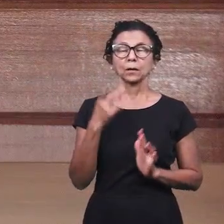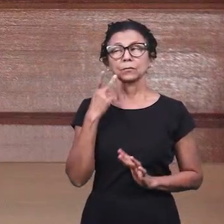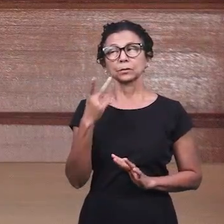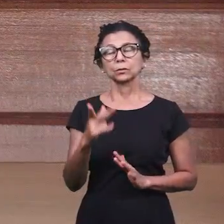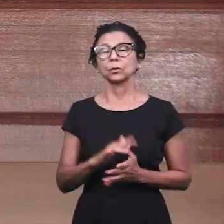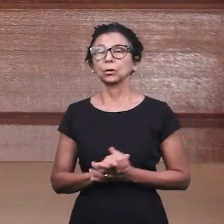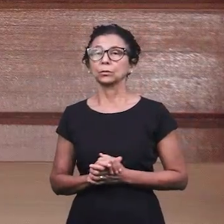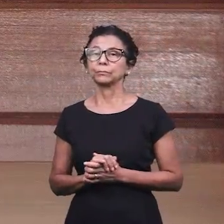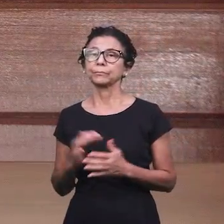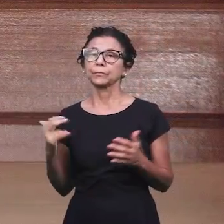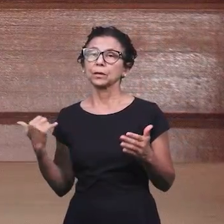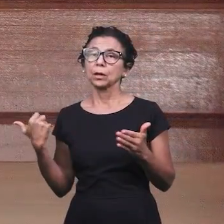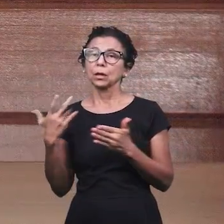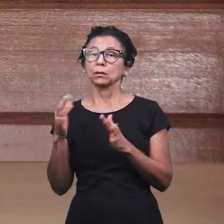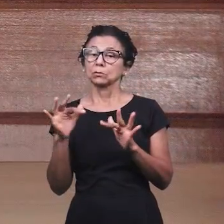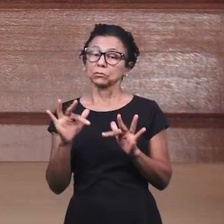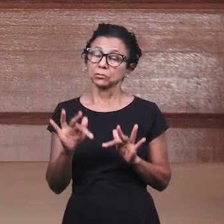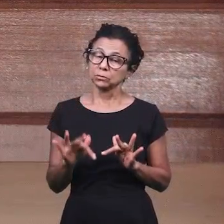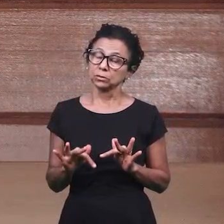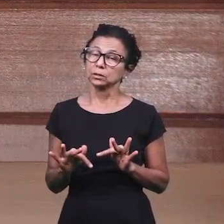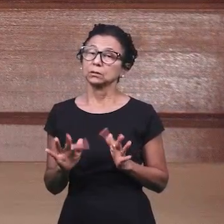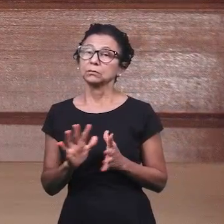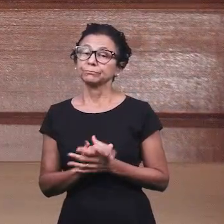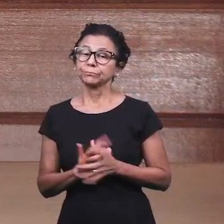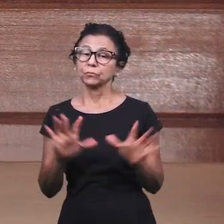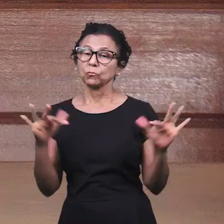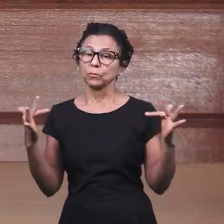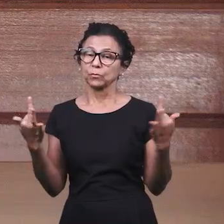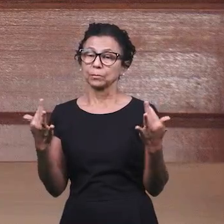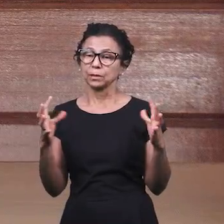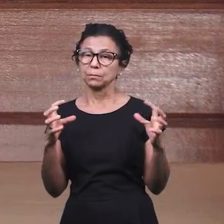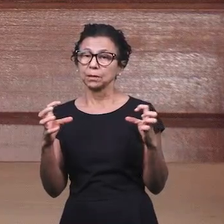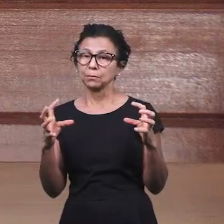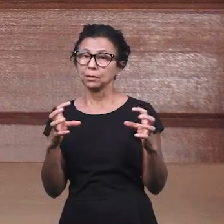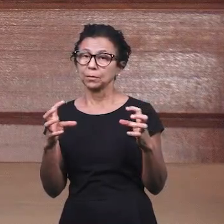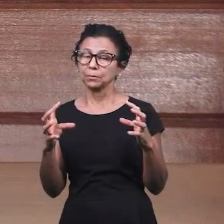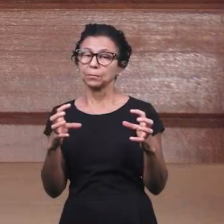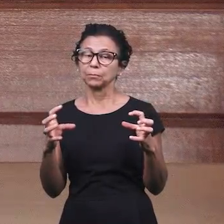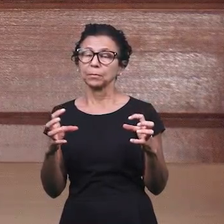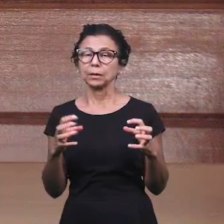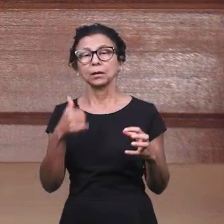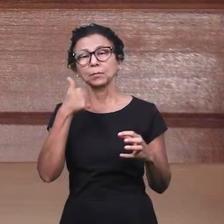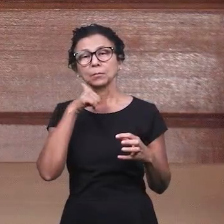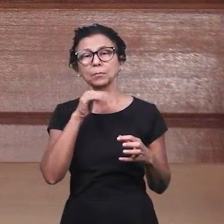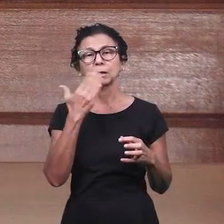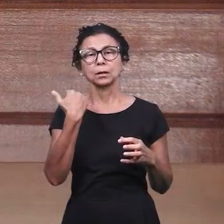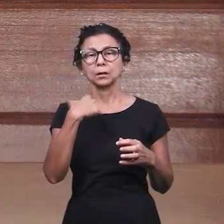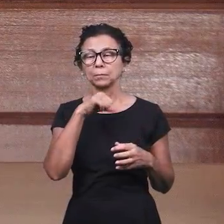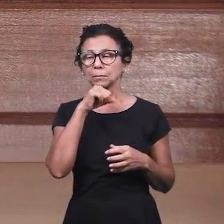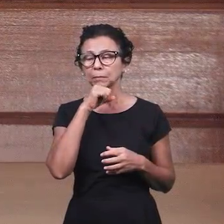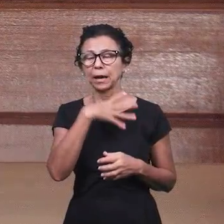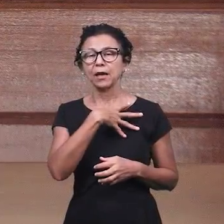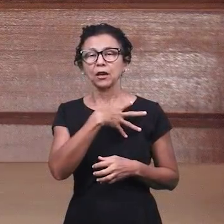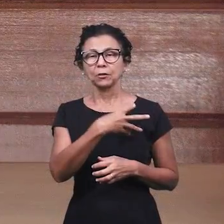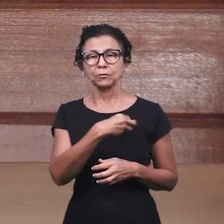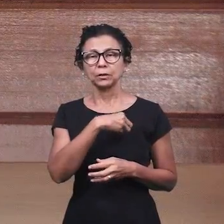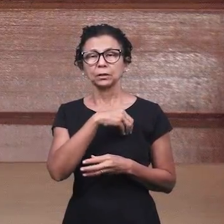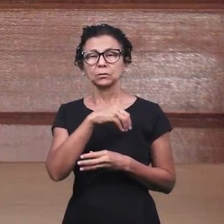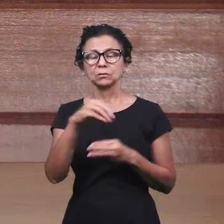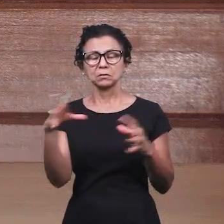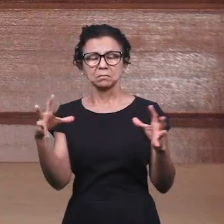final dos dias serão pais contra filhos, filhos contra pais, em uma casa é 2 contra 3, 3 contra 2, é tudo isso que nós